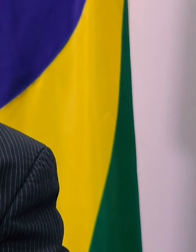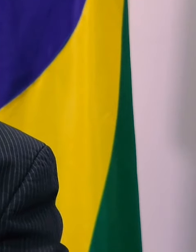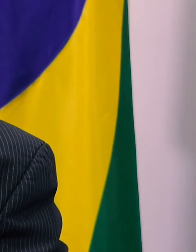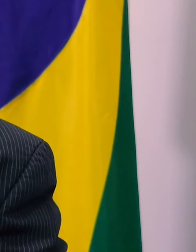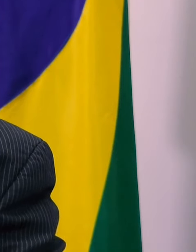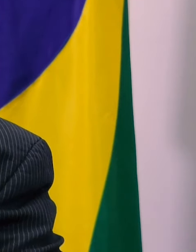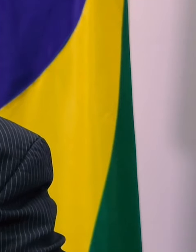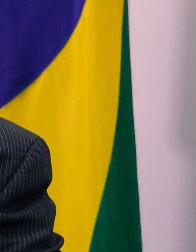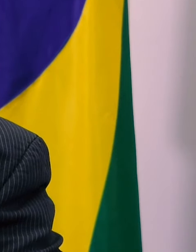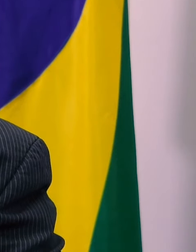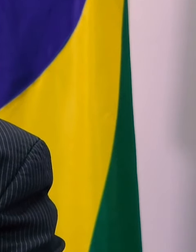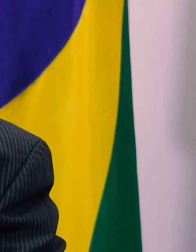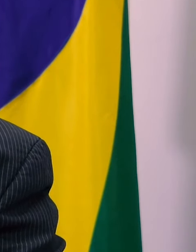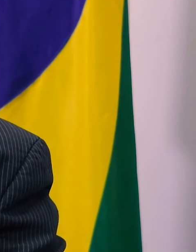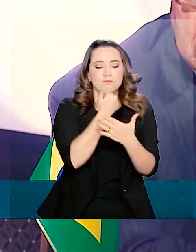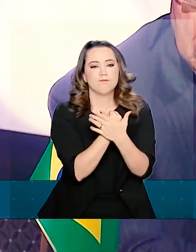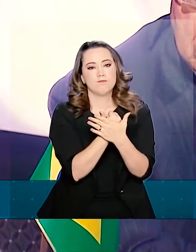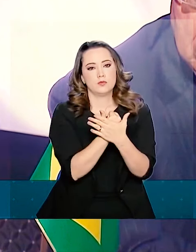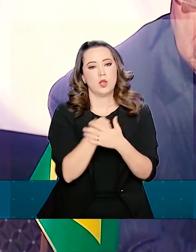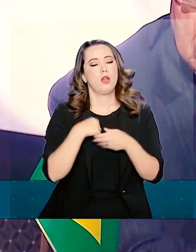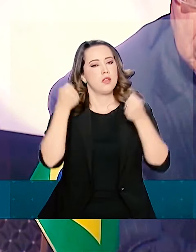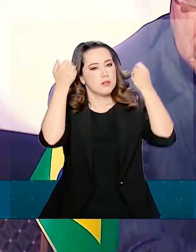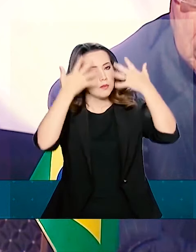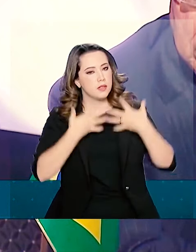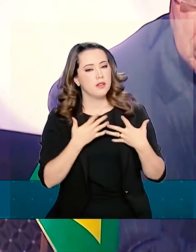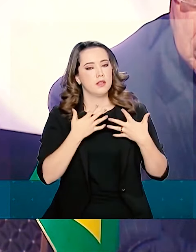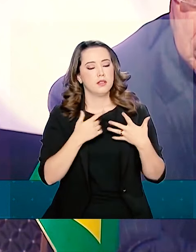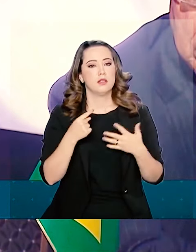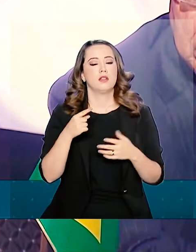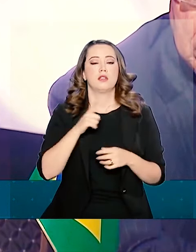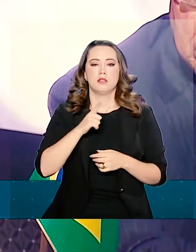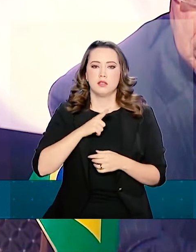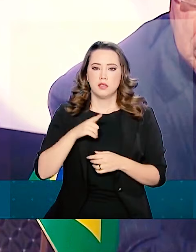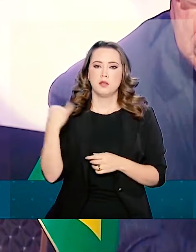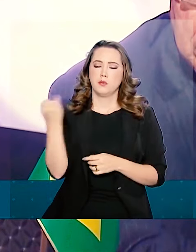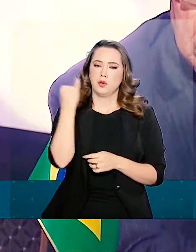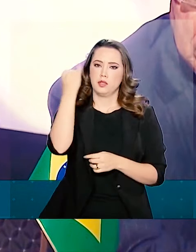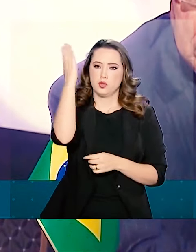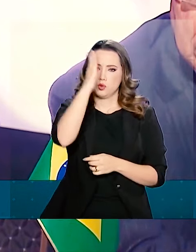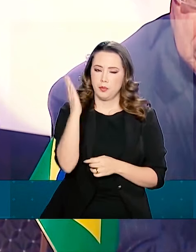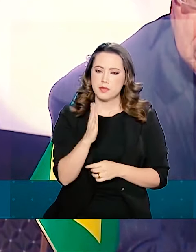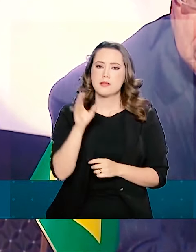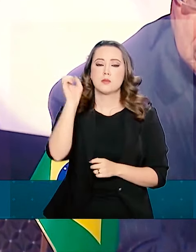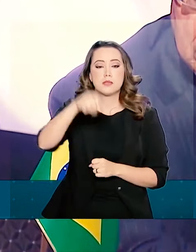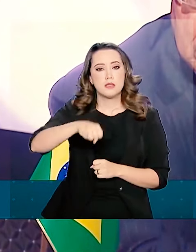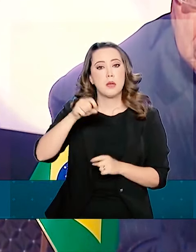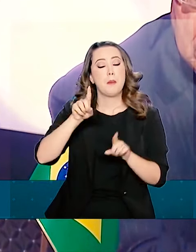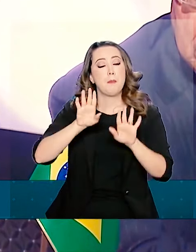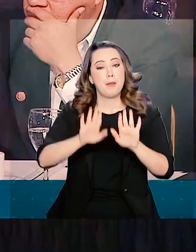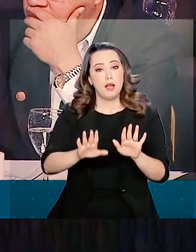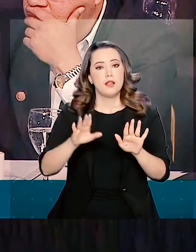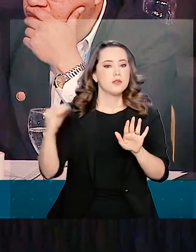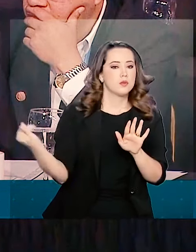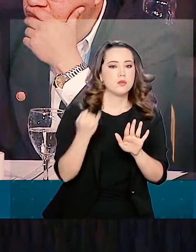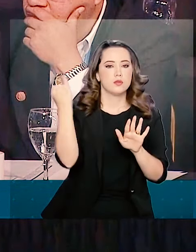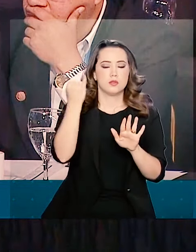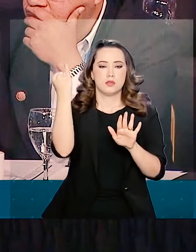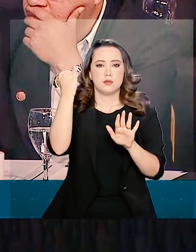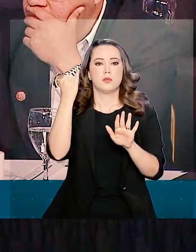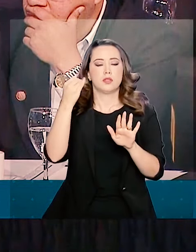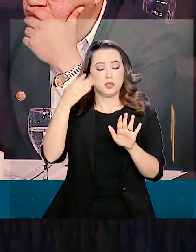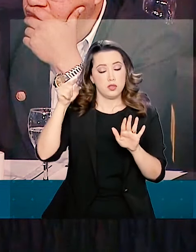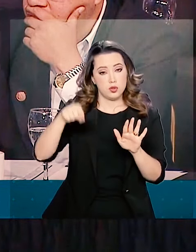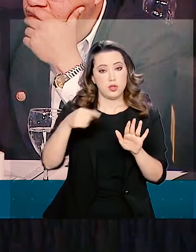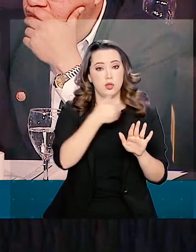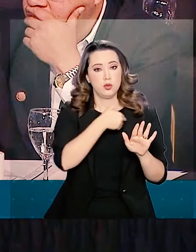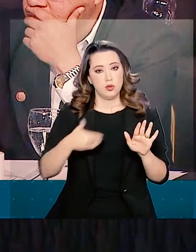digamos assim para uma dinâmica regional é mais efetiva é com 11 diversos instrumentos de controle de fronteiras deve